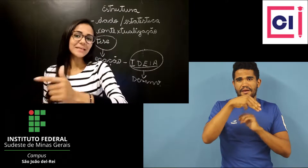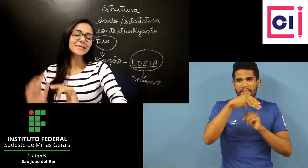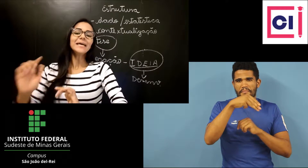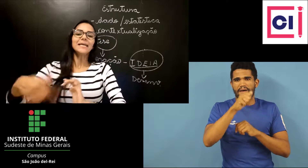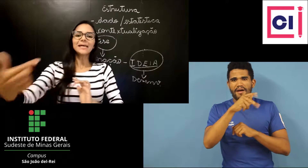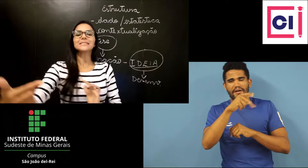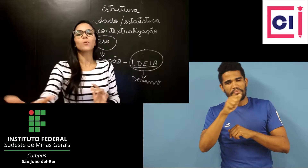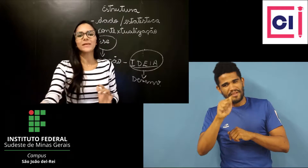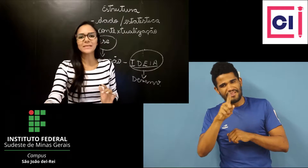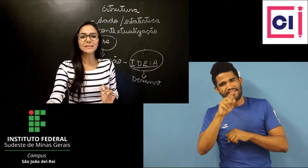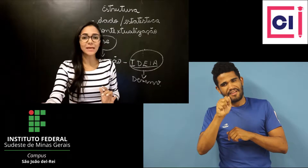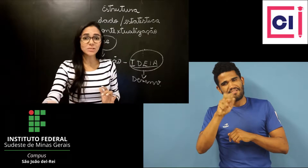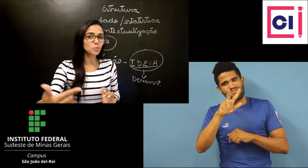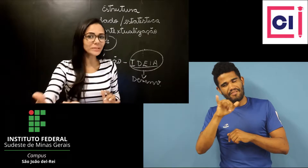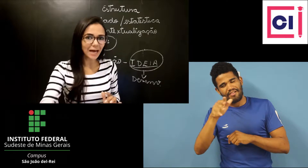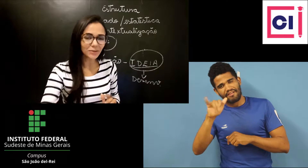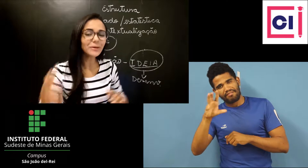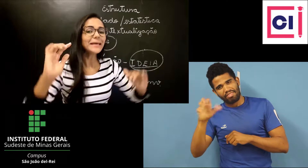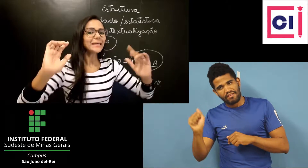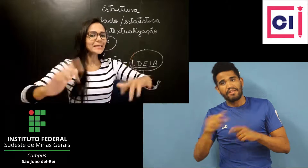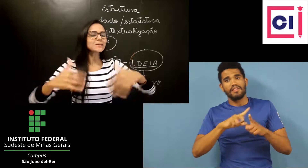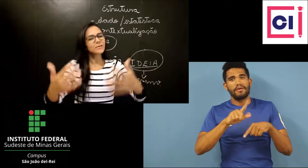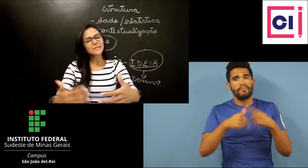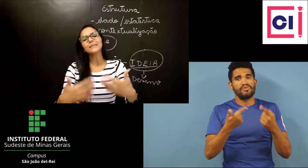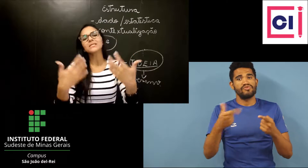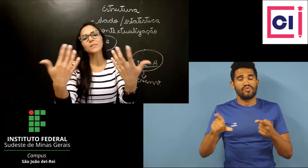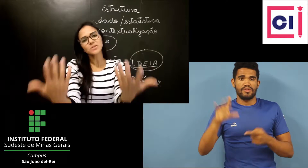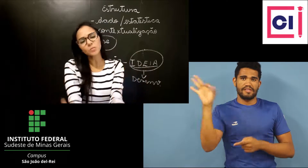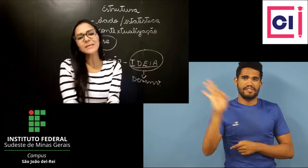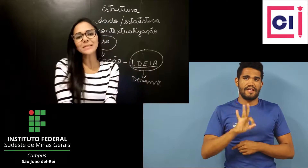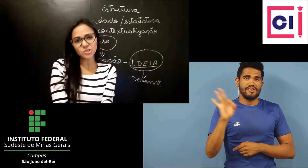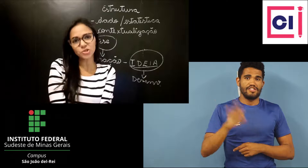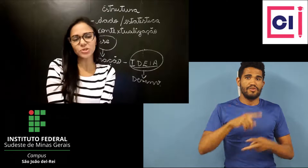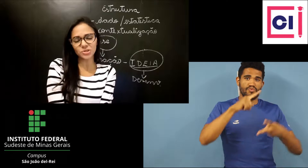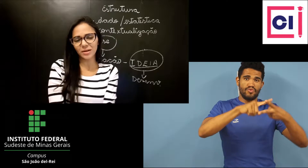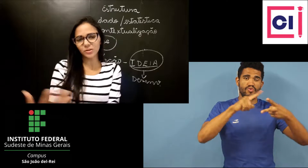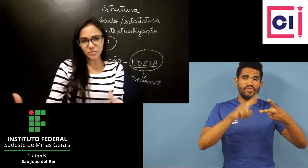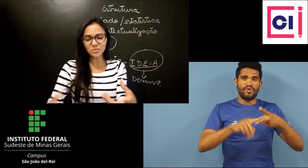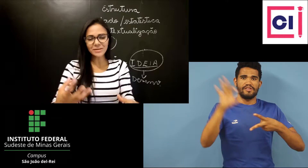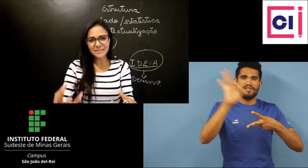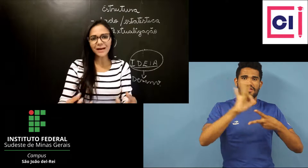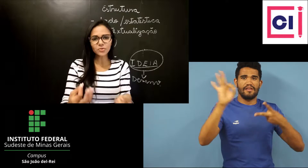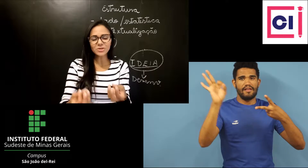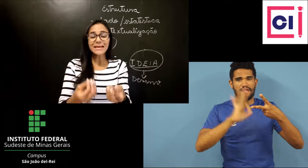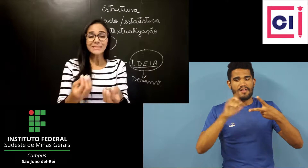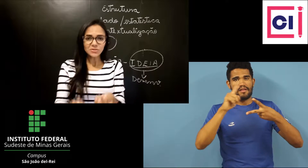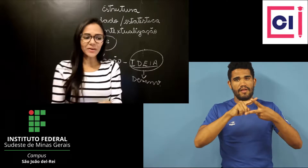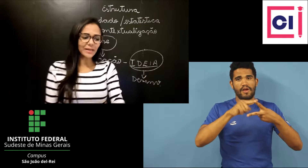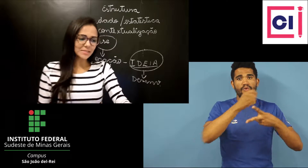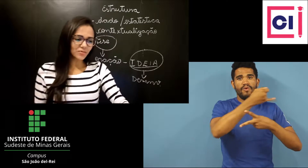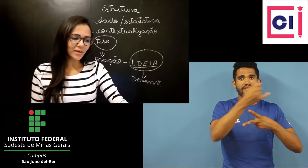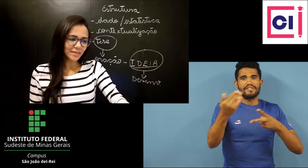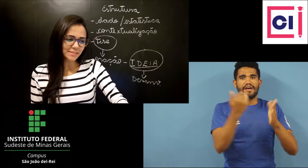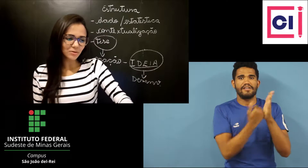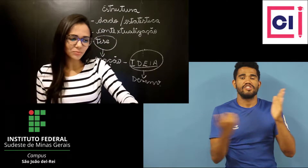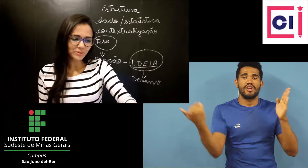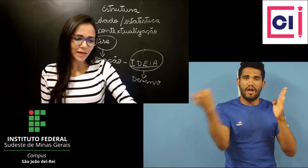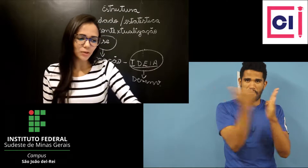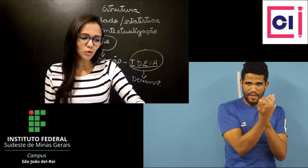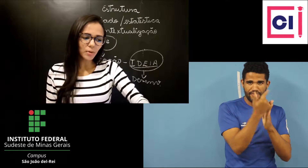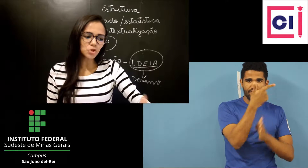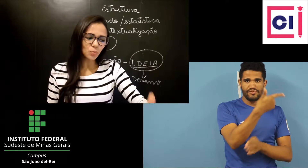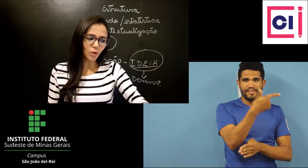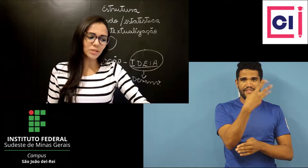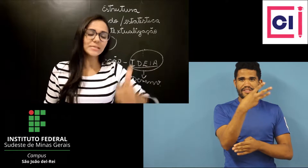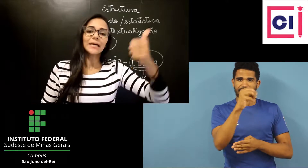da violência, e na sequência ela traz o dado, e na sequência ela traz mais uma estatística. Ela trouxe dois dados diferentes, que foi a questão